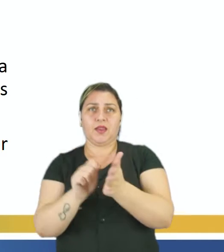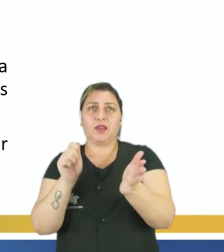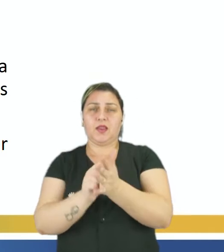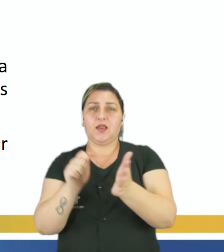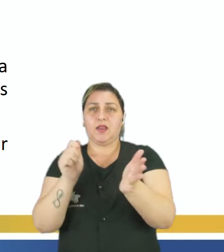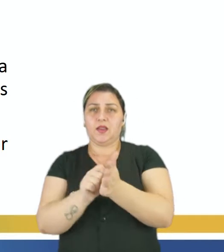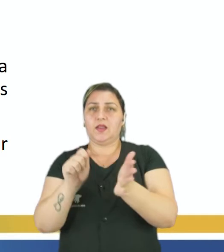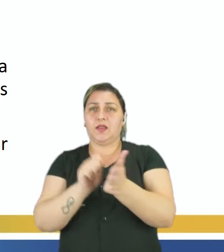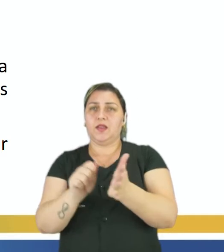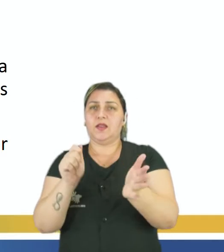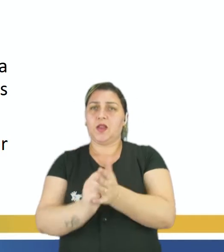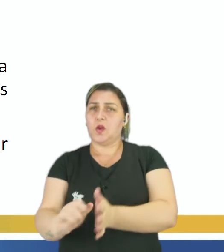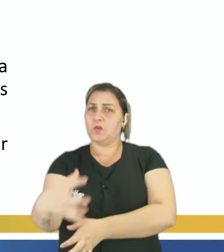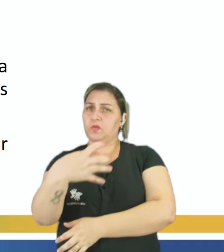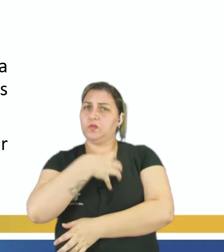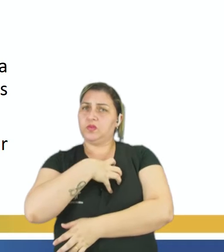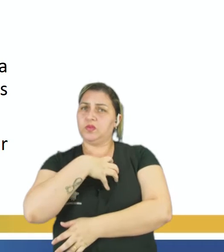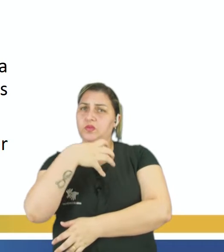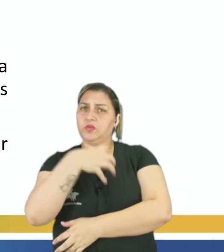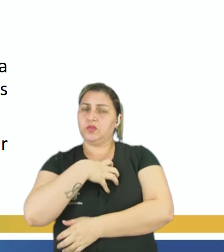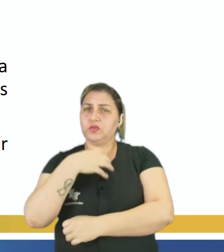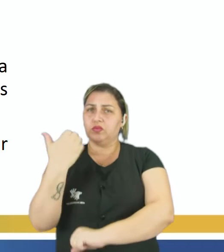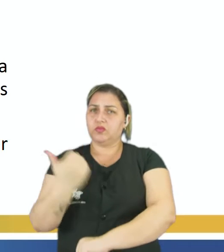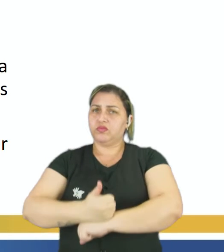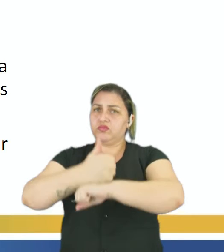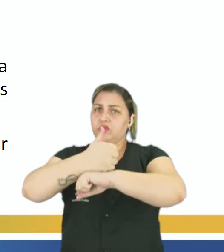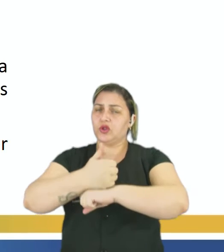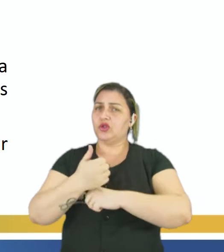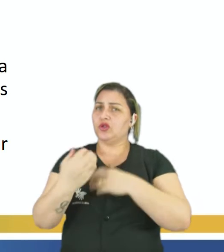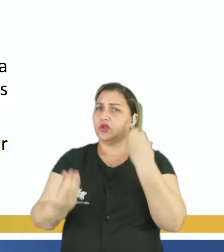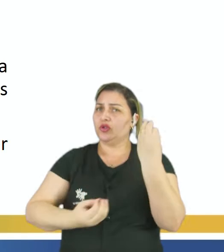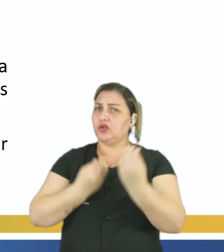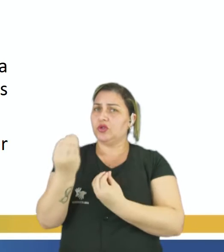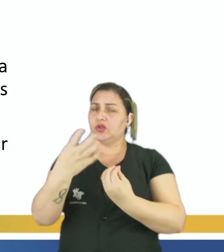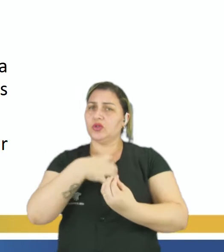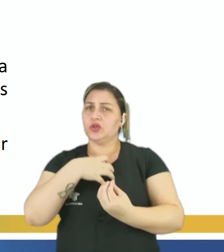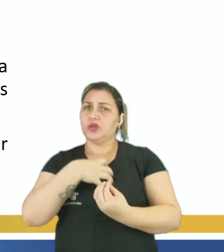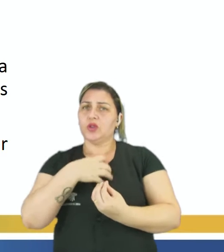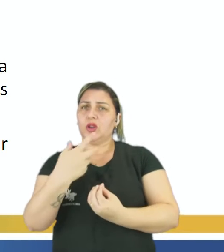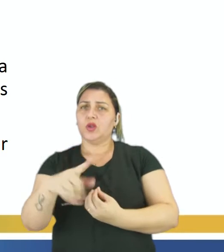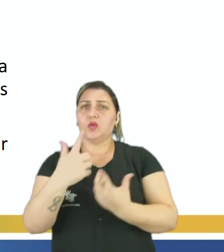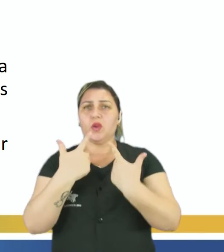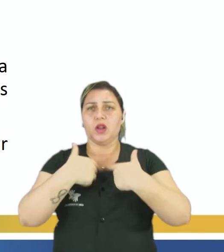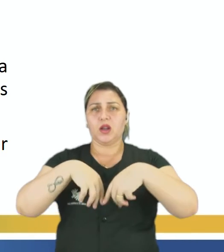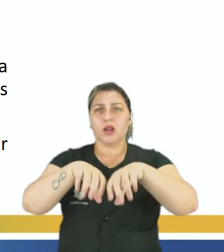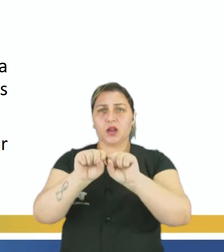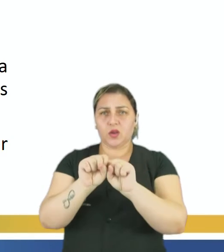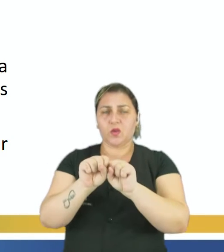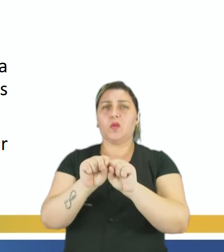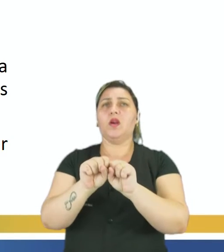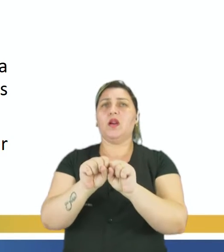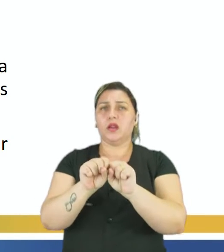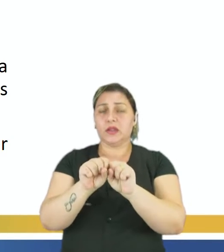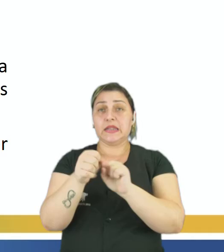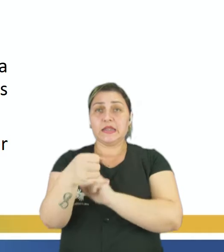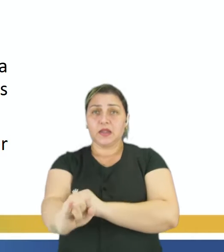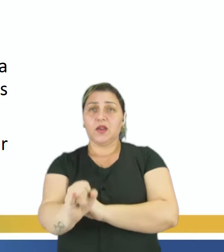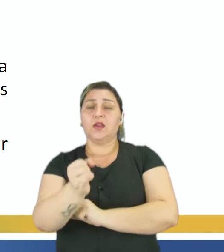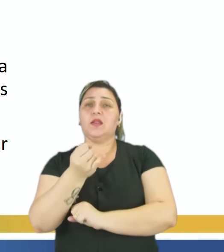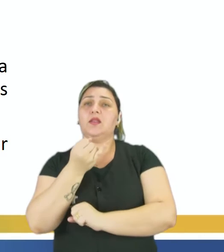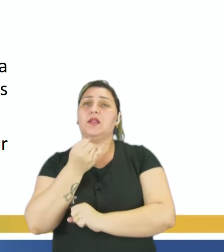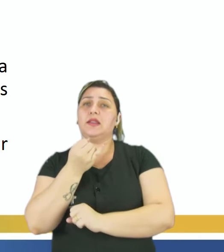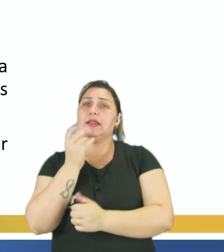manter o seu estilo, ou seja, a maneira como você trabalha a sua linguagem. Certamente, se você